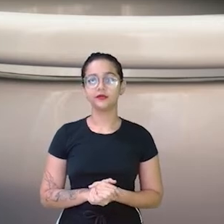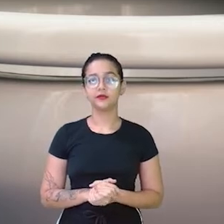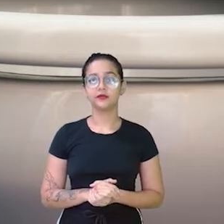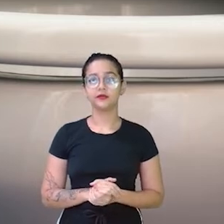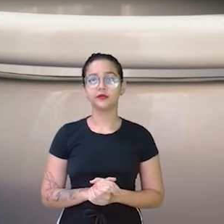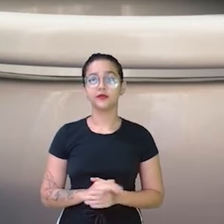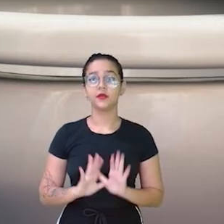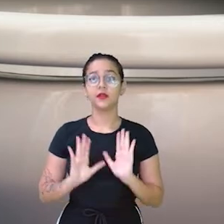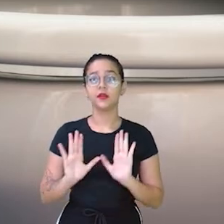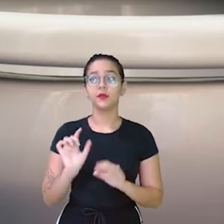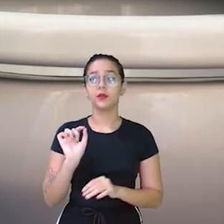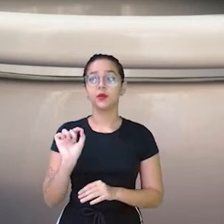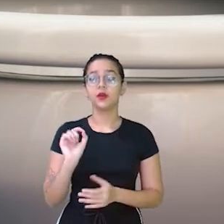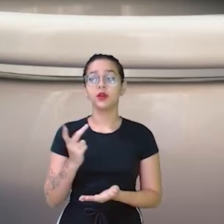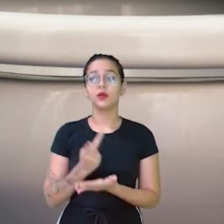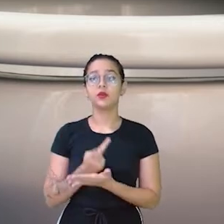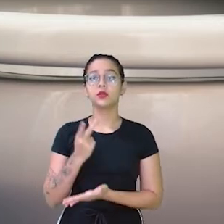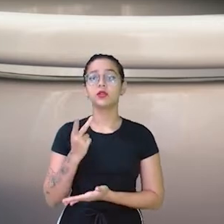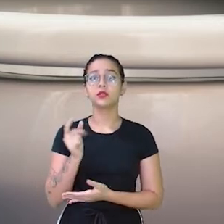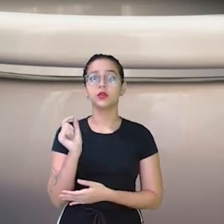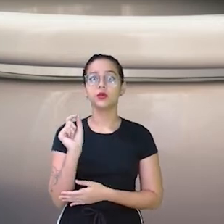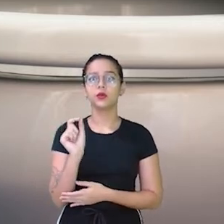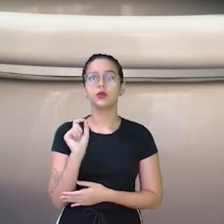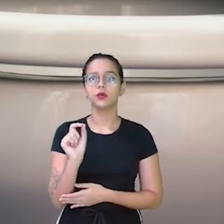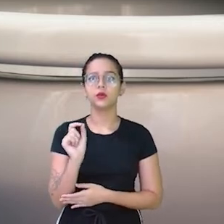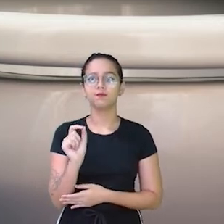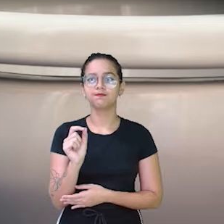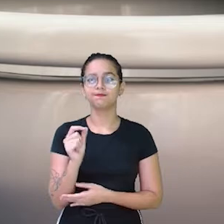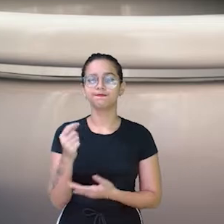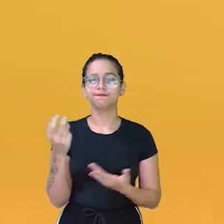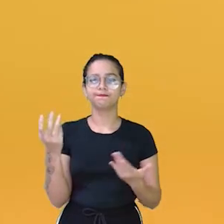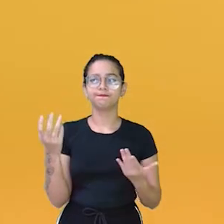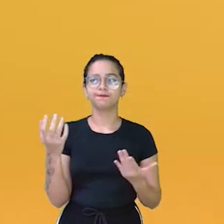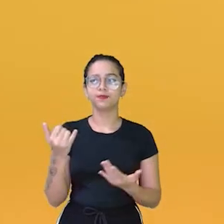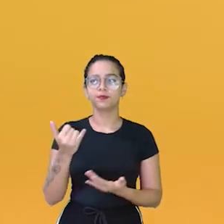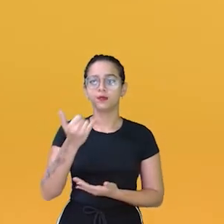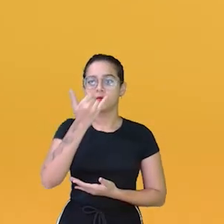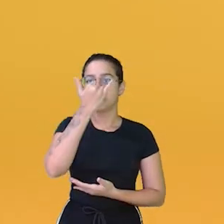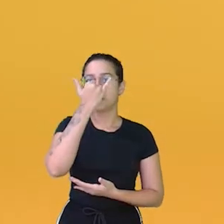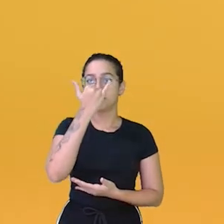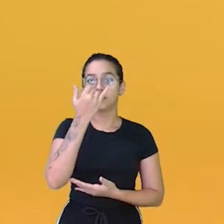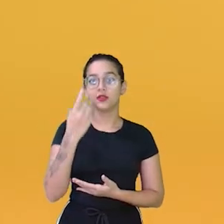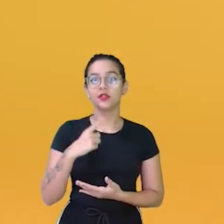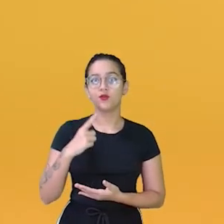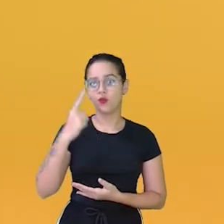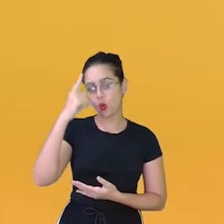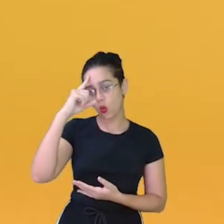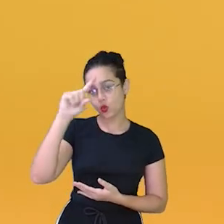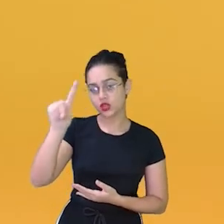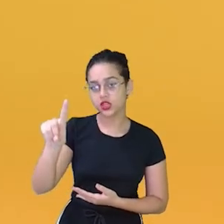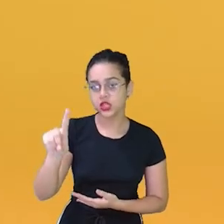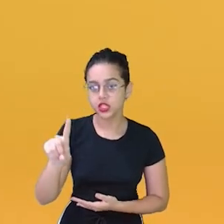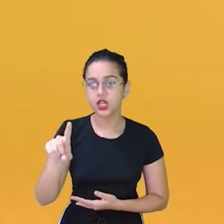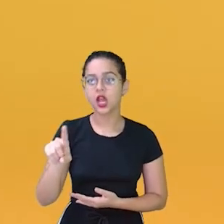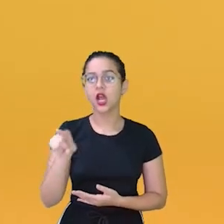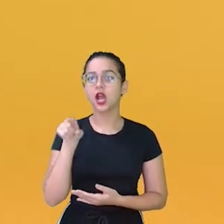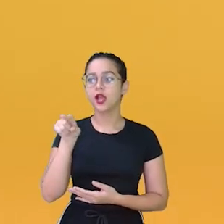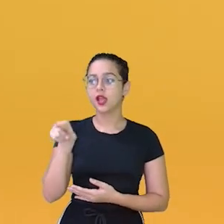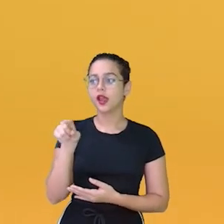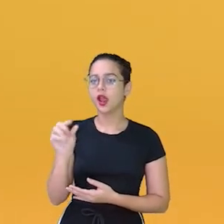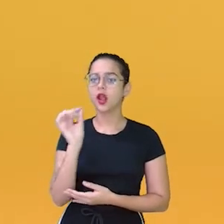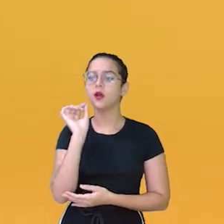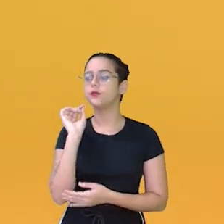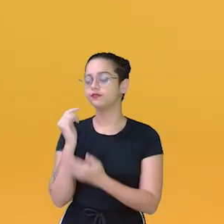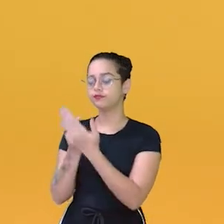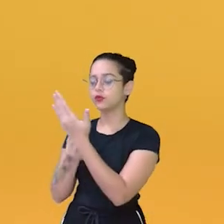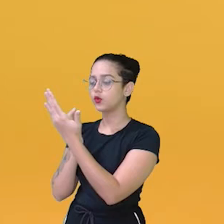Só que aconteceu um desastre. Teve um dia que ela estava colocando o